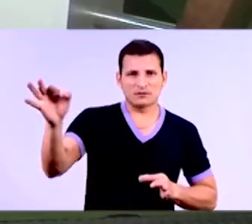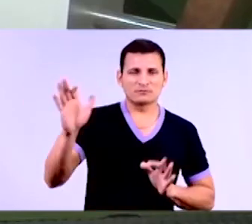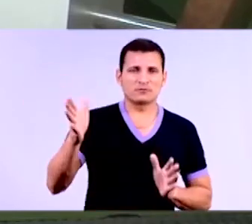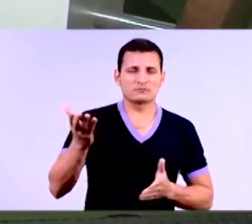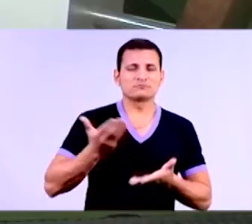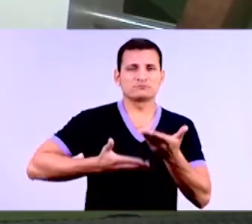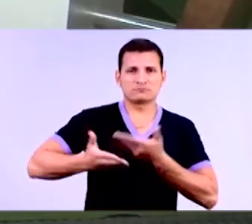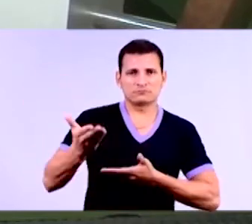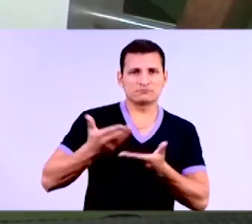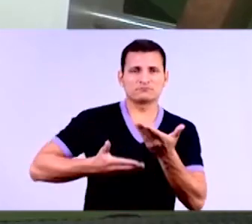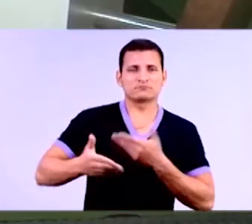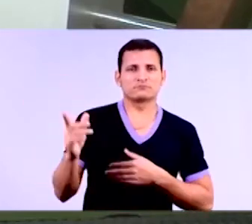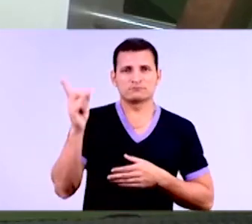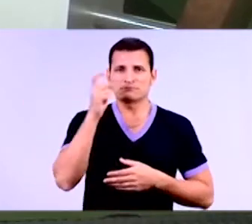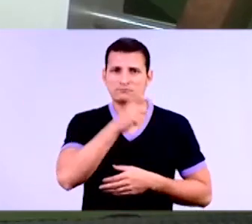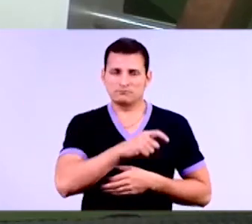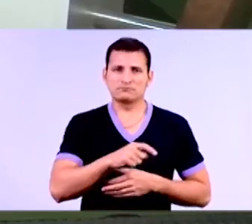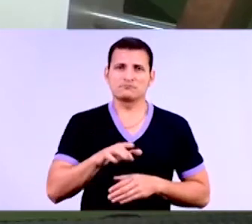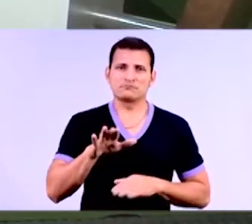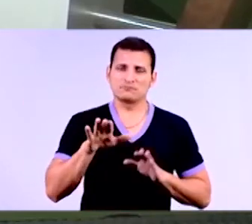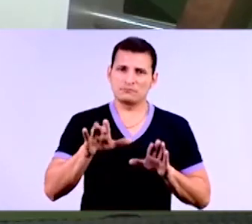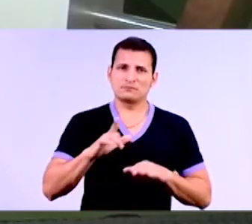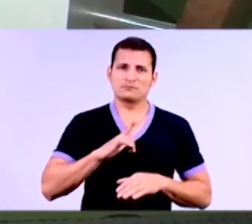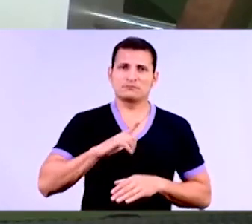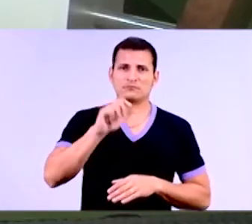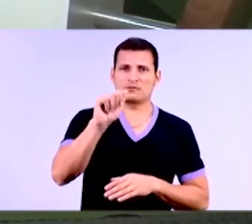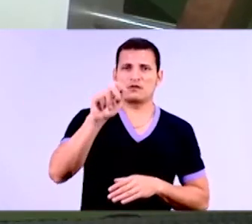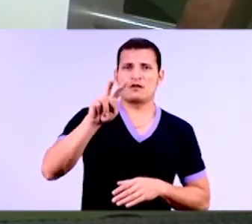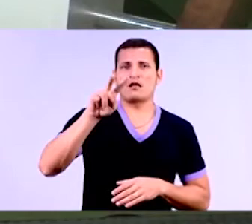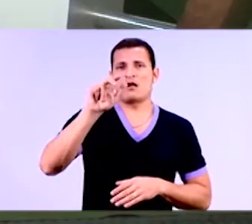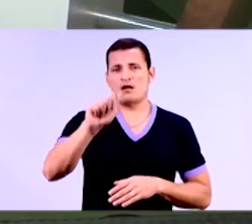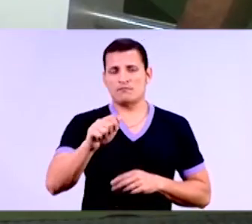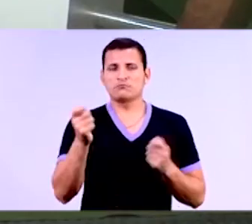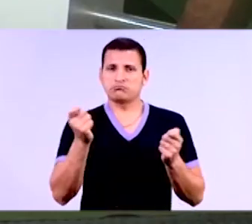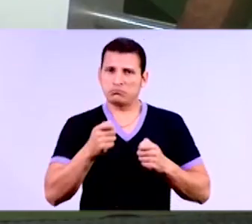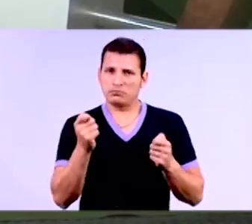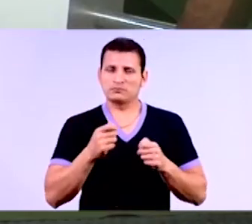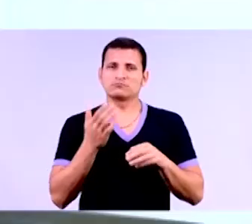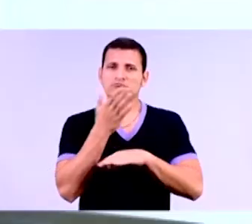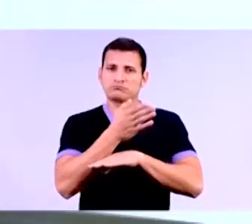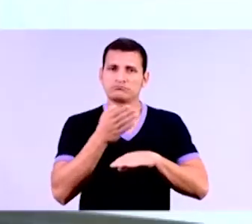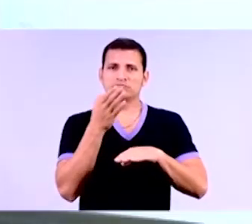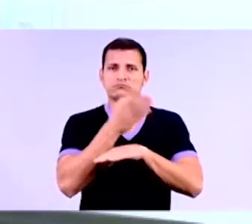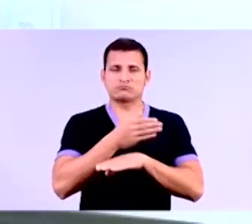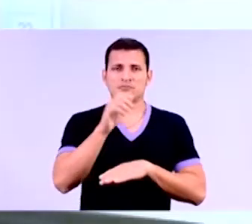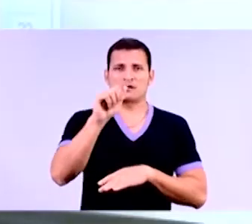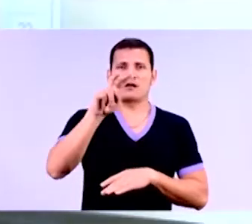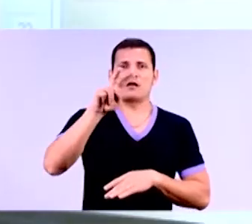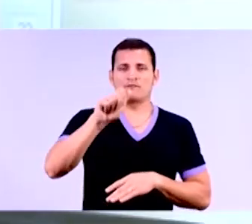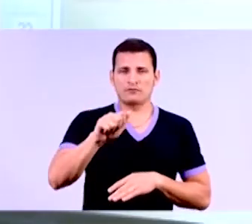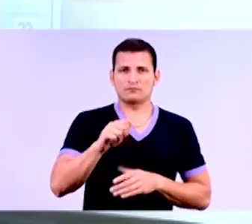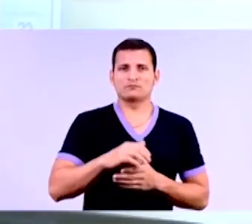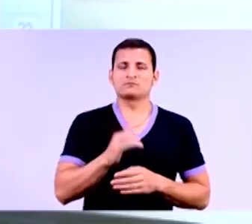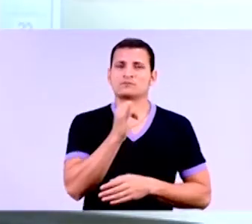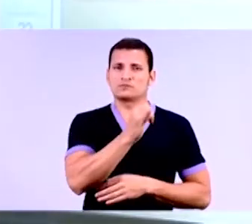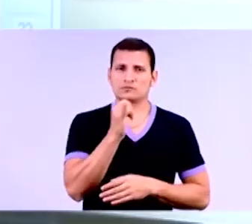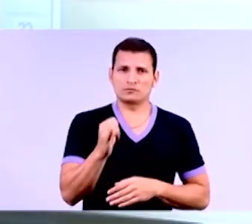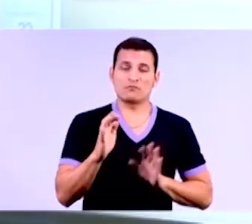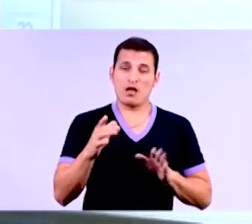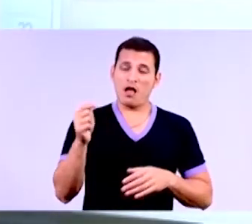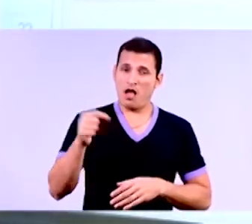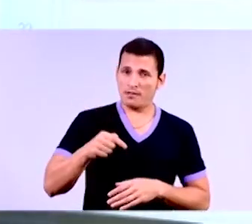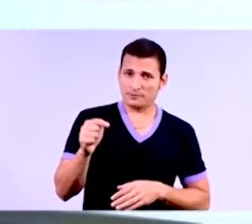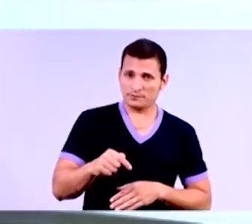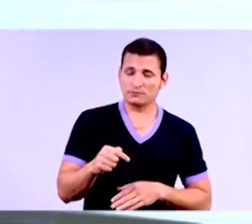pouco difícil, apesar de que nós temos o nosso ambiente virtual, onde nós podemos interagir, vocês podem interagir com os tutores, mas eu digo aqui, durante a